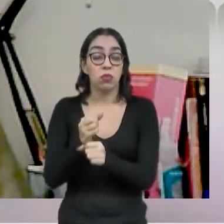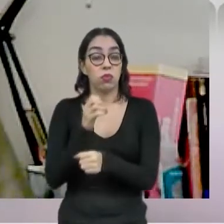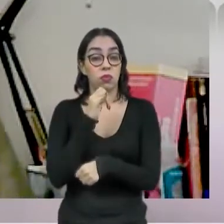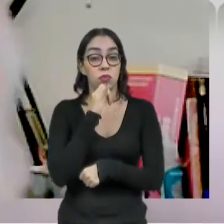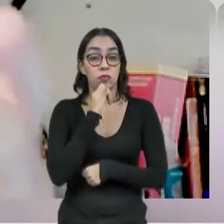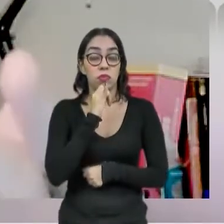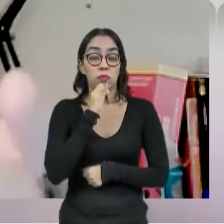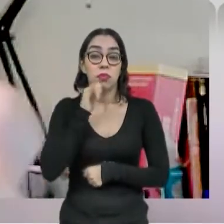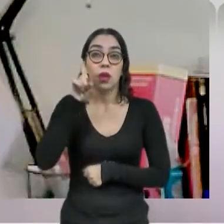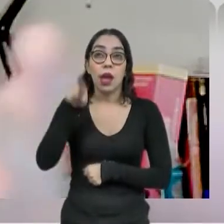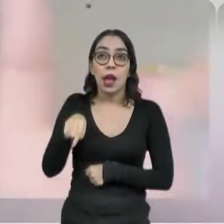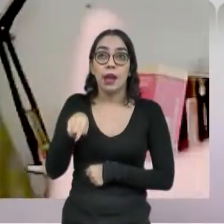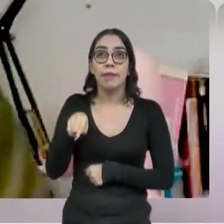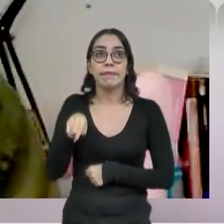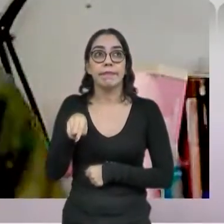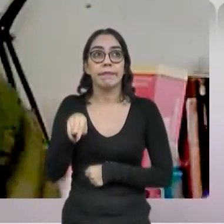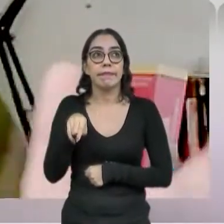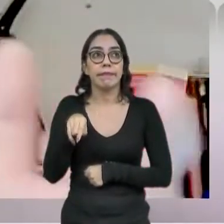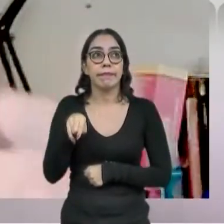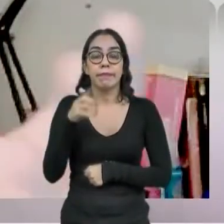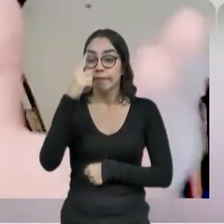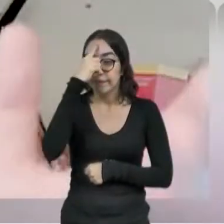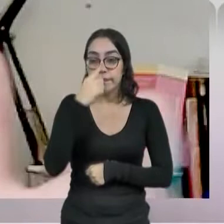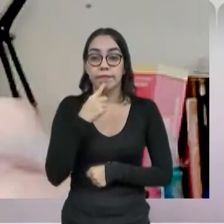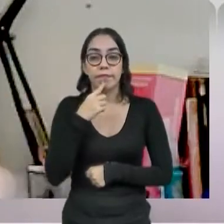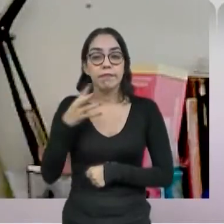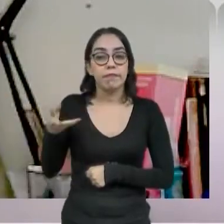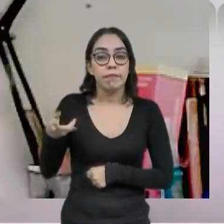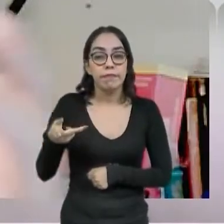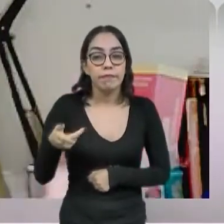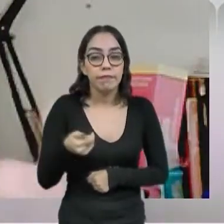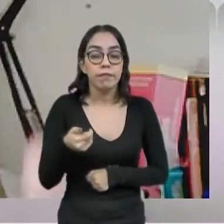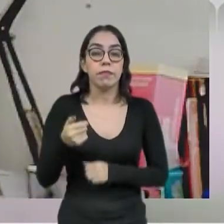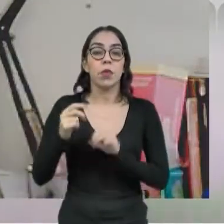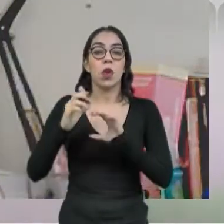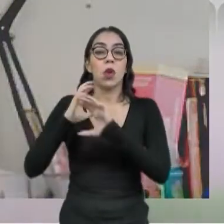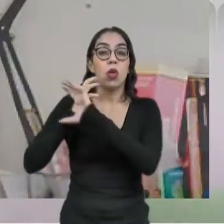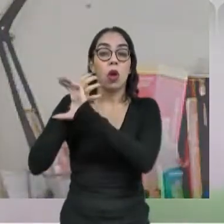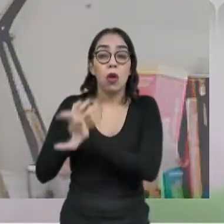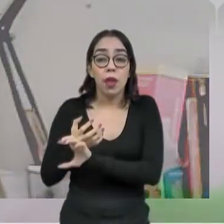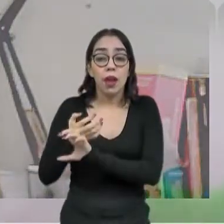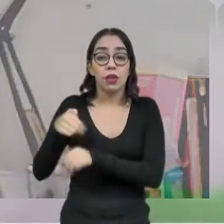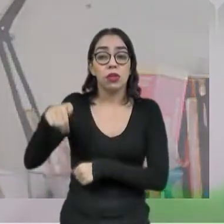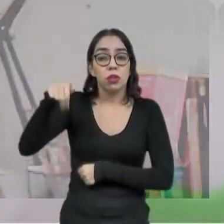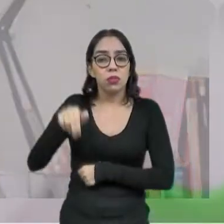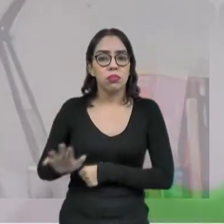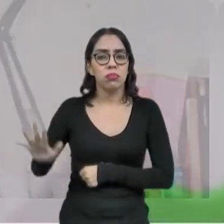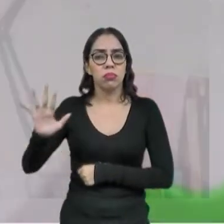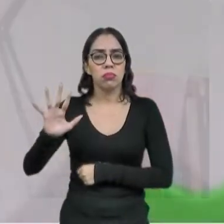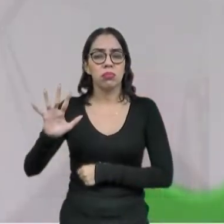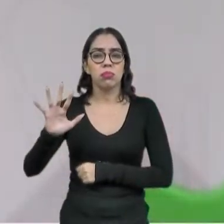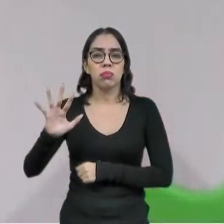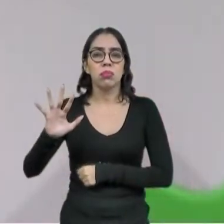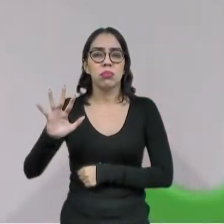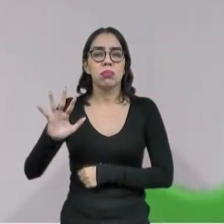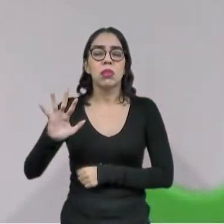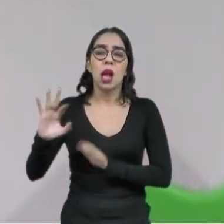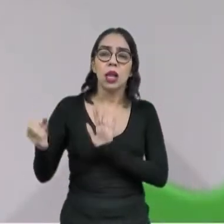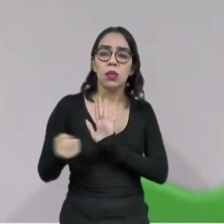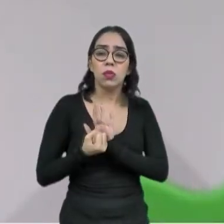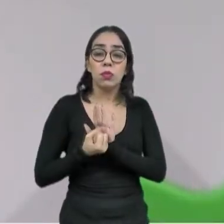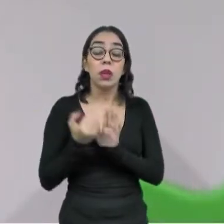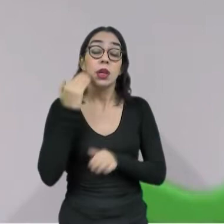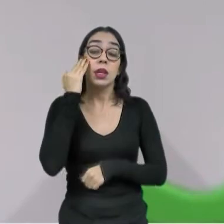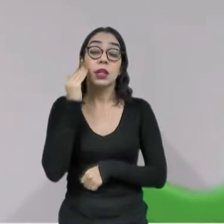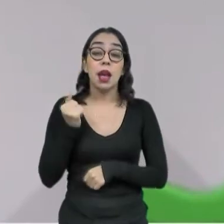exatamente essa qualidade de sendo um homem sertanejo, sendo um homem nordestino, saber falar a alma e ao